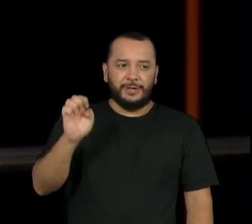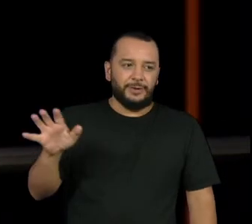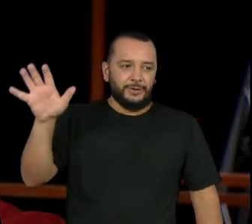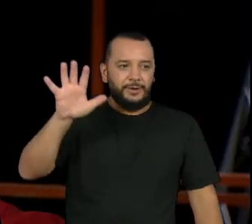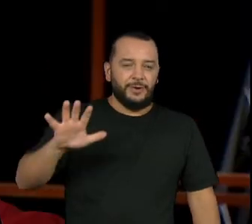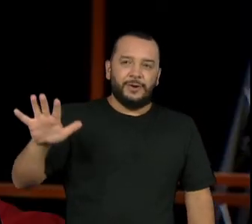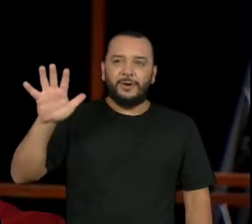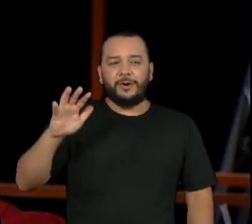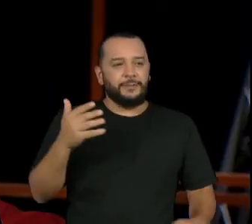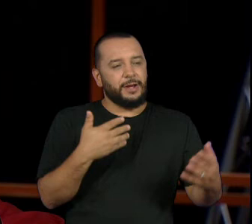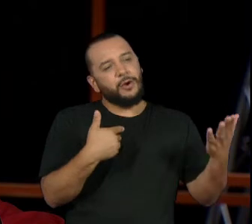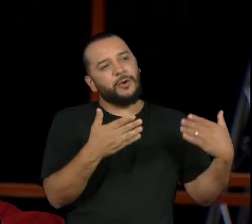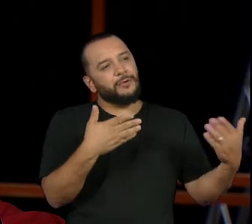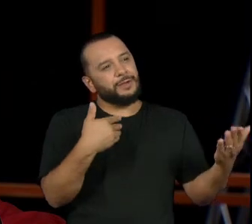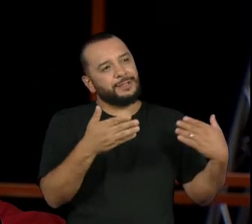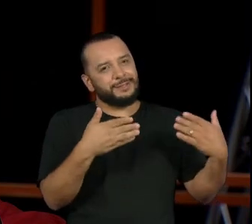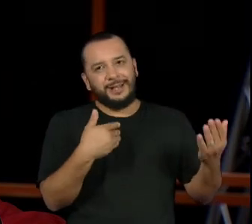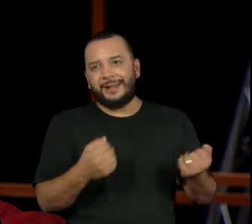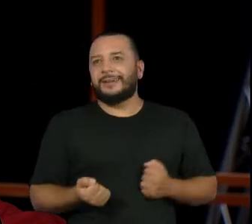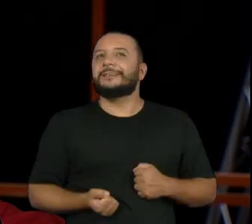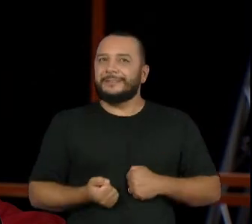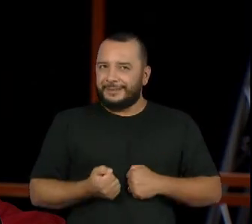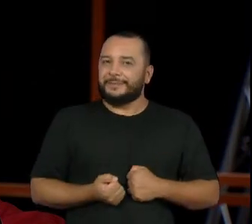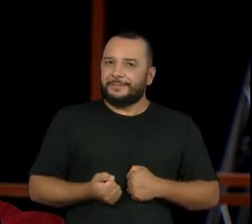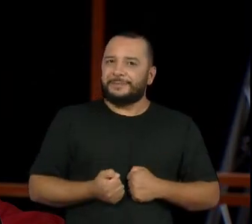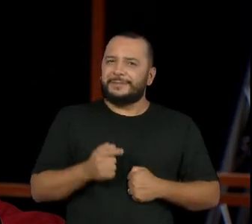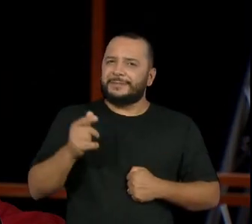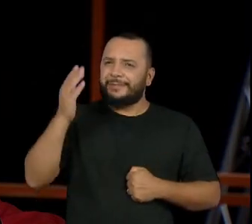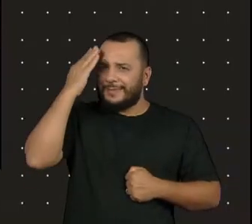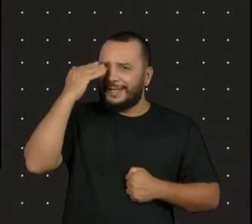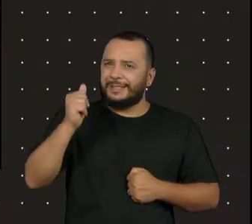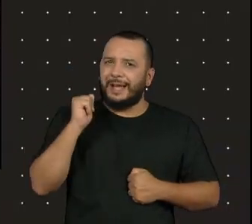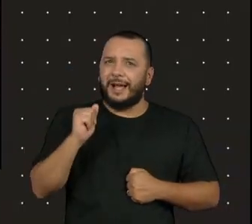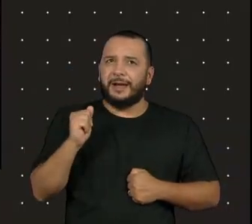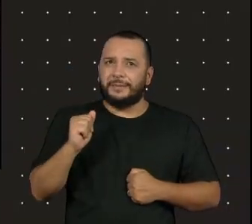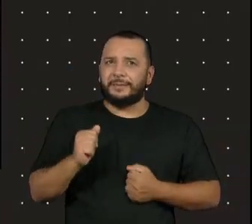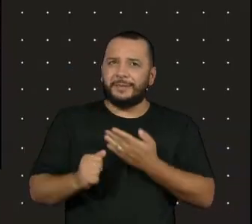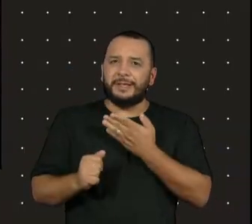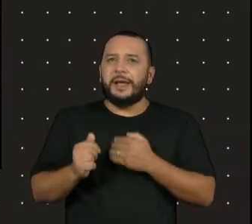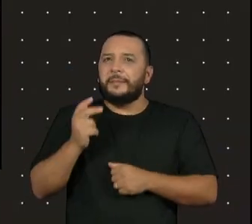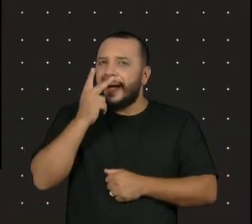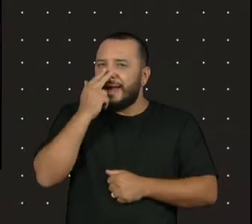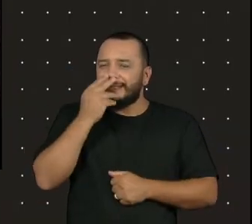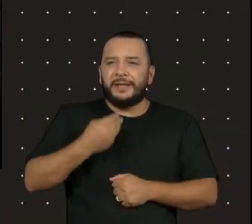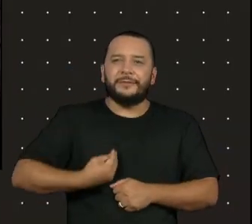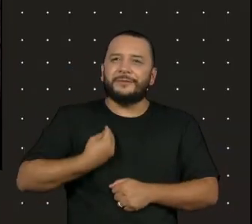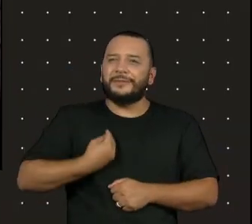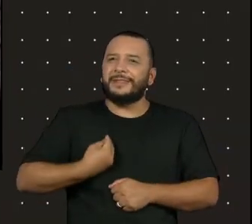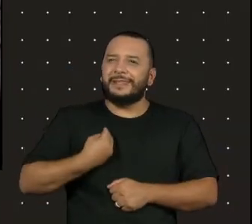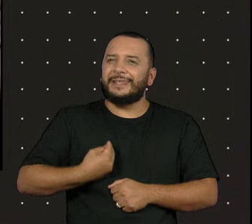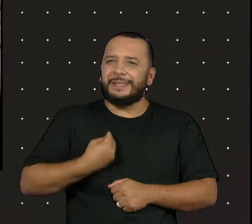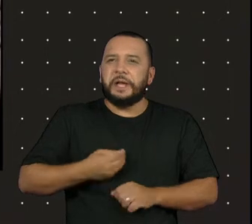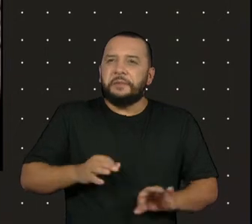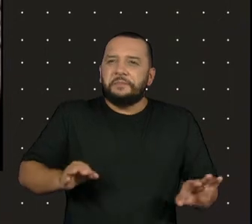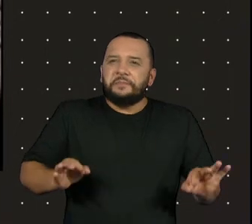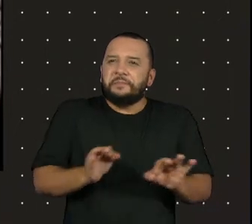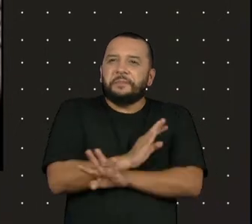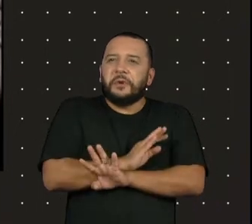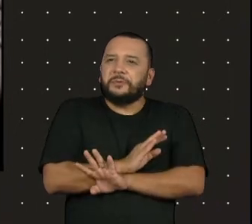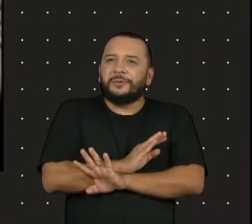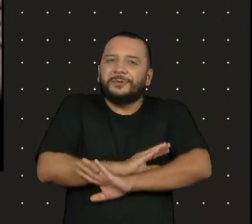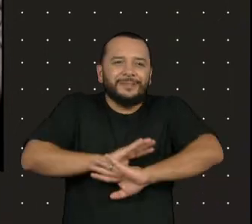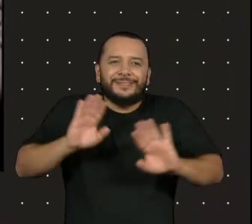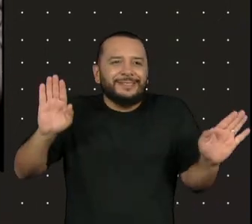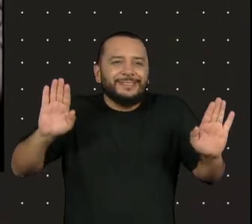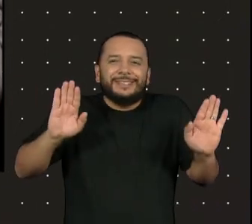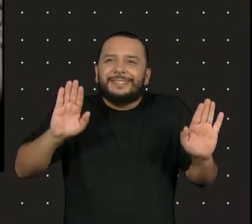Conversávamos muito. Não, a gente sabe quando você chega num porto na sua vida? Assim, agora cheguei